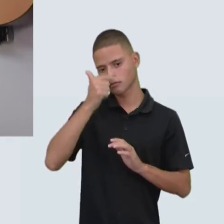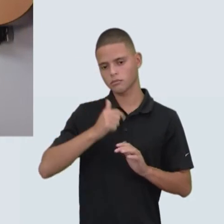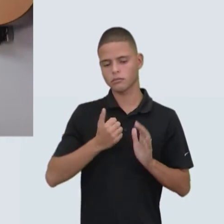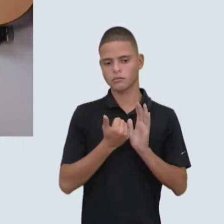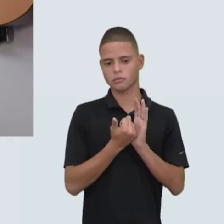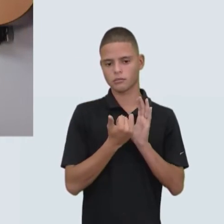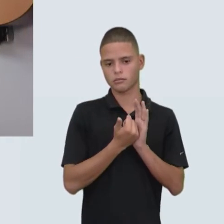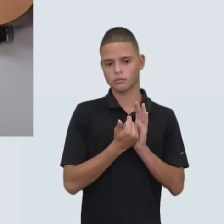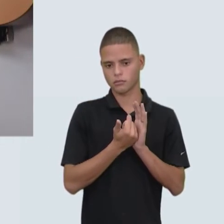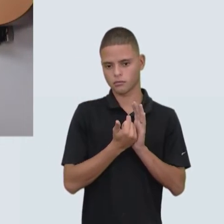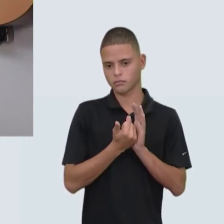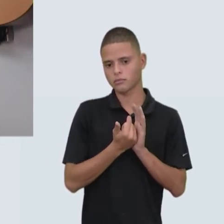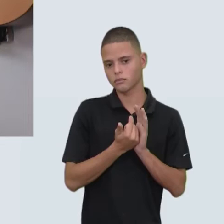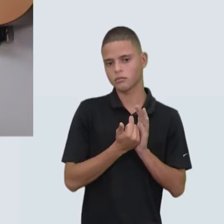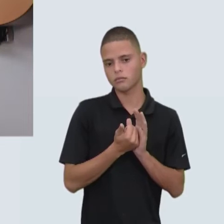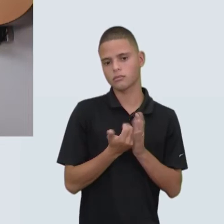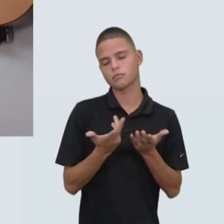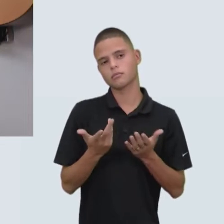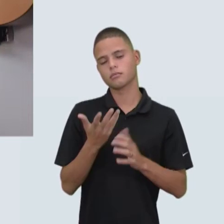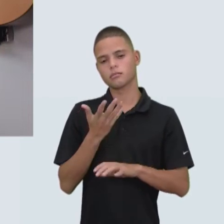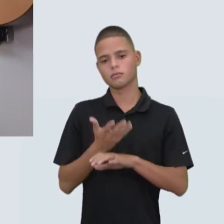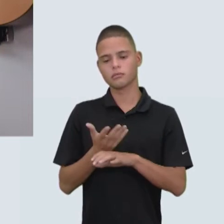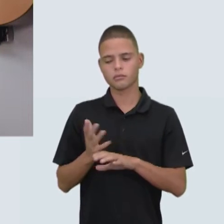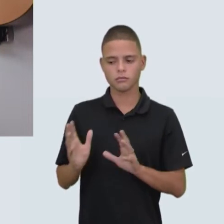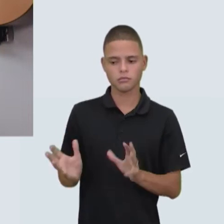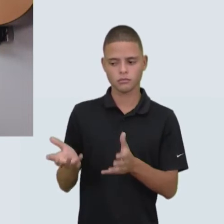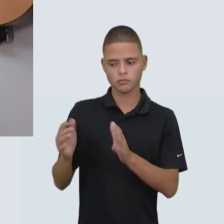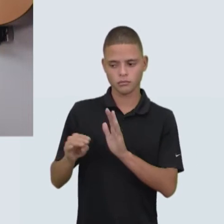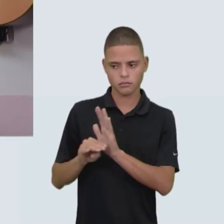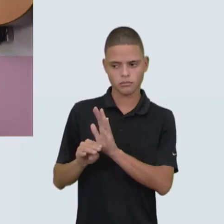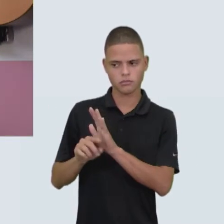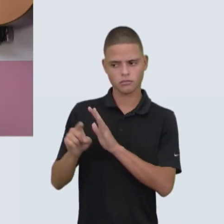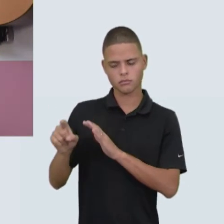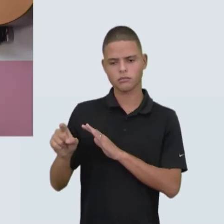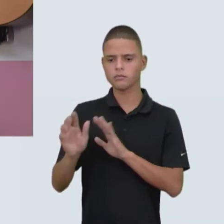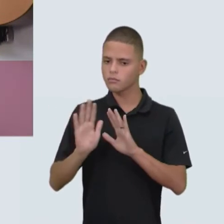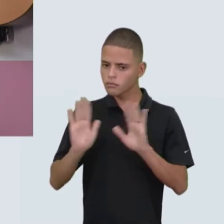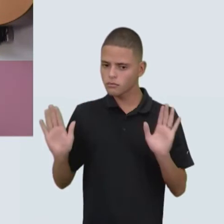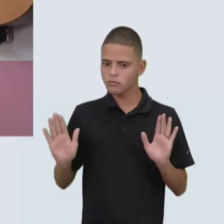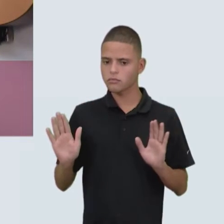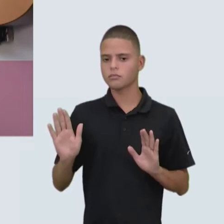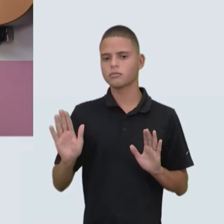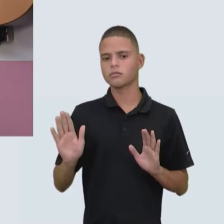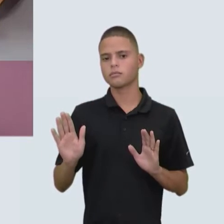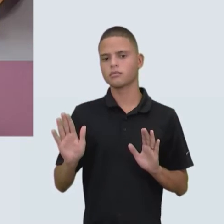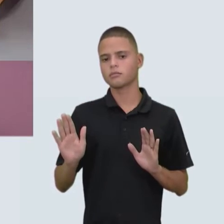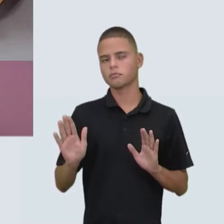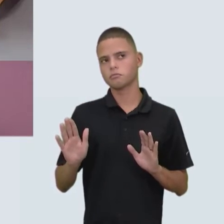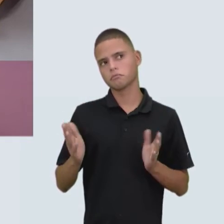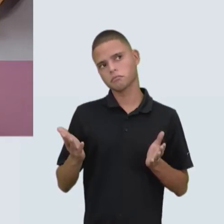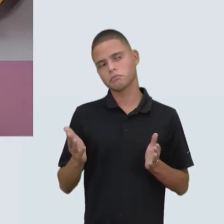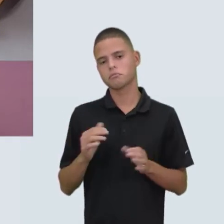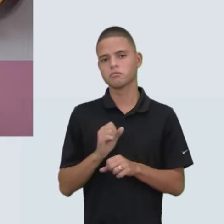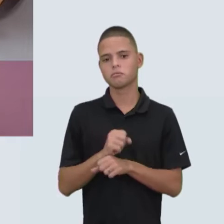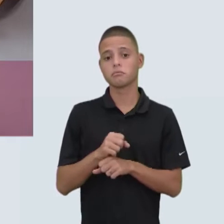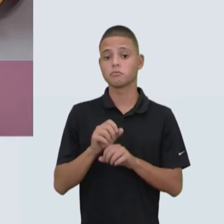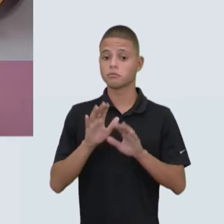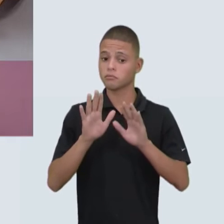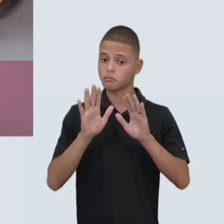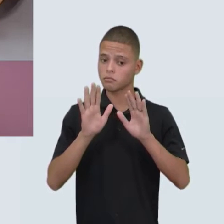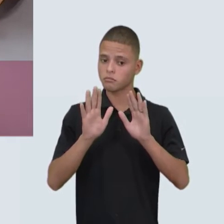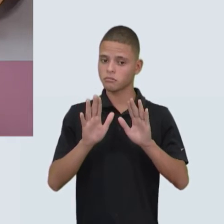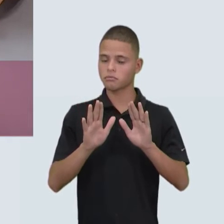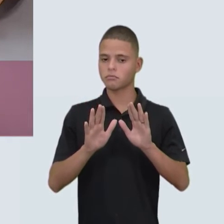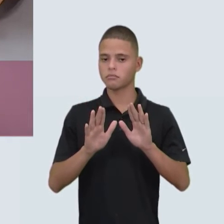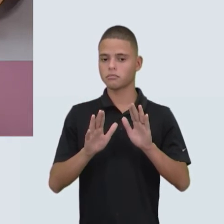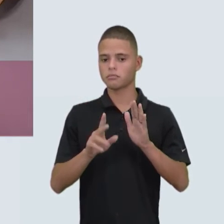marca. Então não é que você vai fazer um conteúdo só para agradar o outro, você vai fazer um conteúdo que seja interessante para você também. Por que eu digo isso? Porque muita gente, se